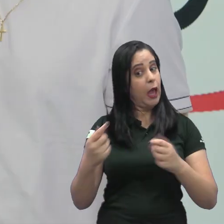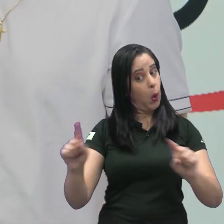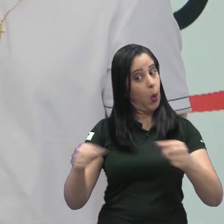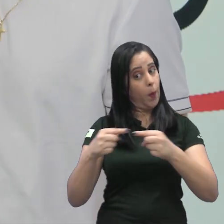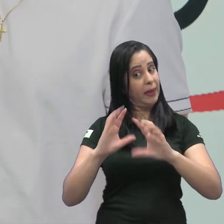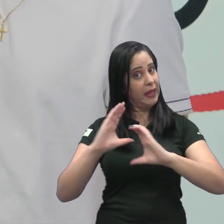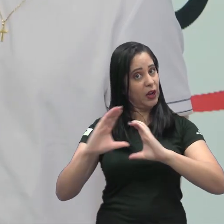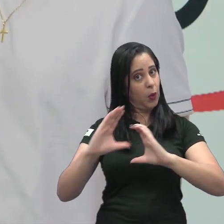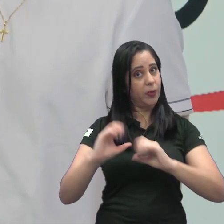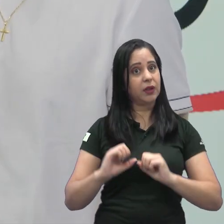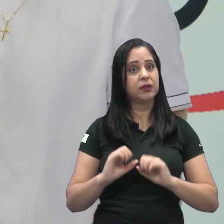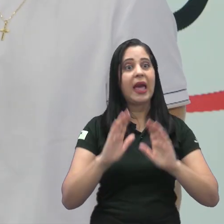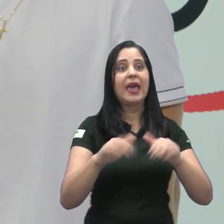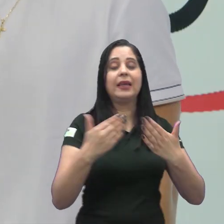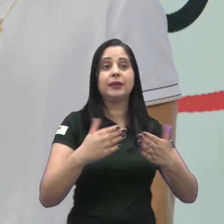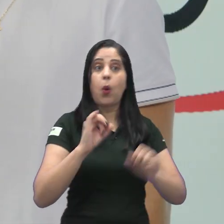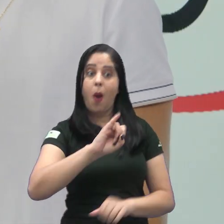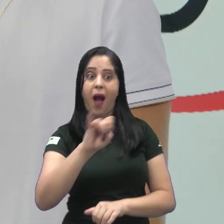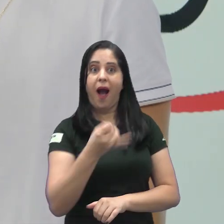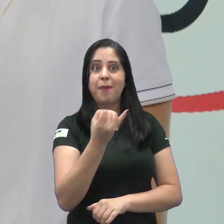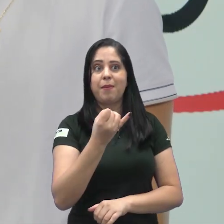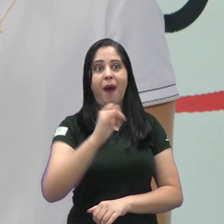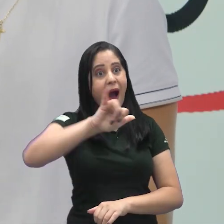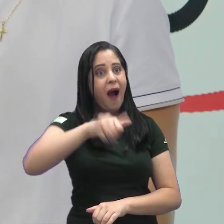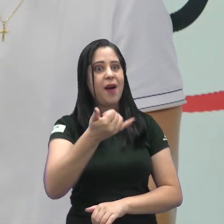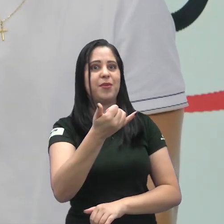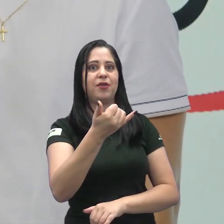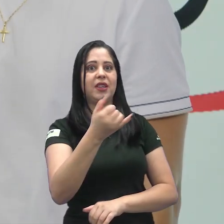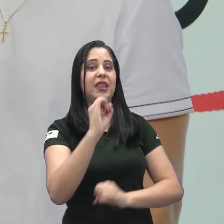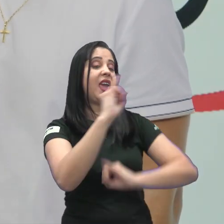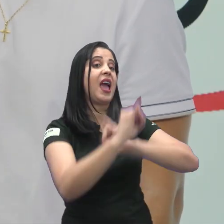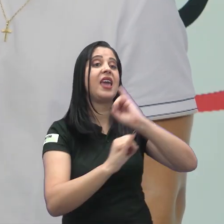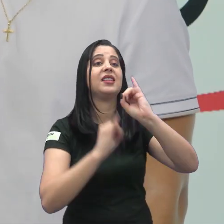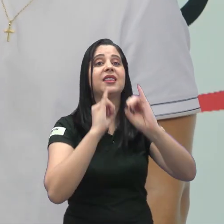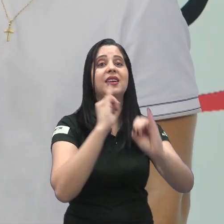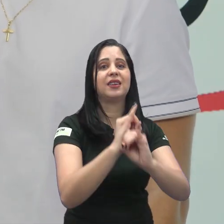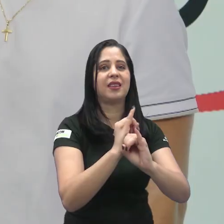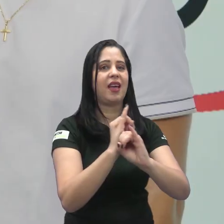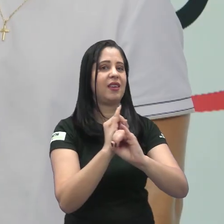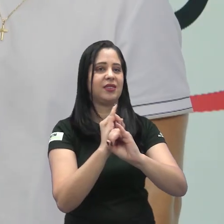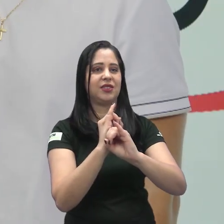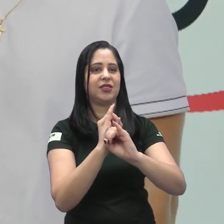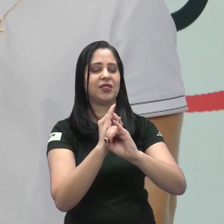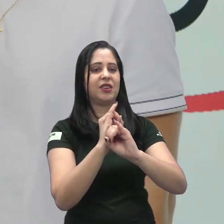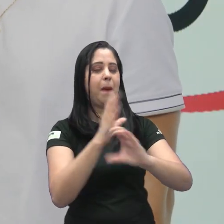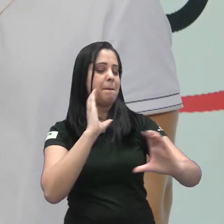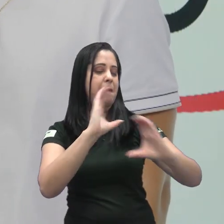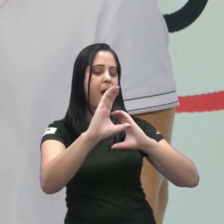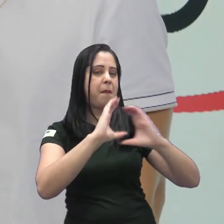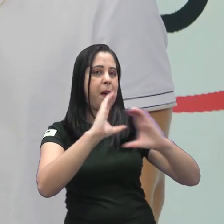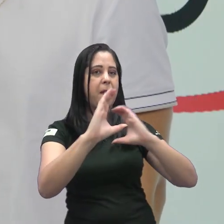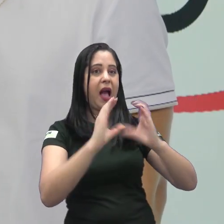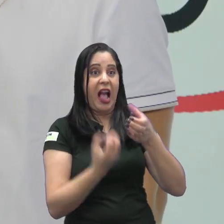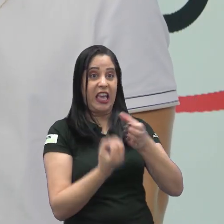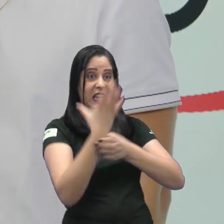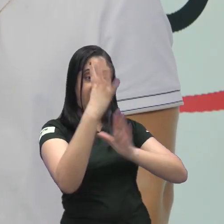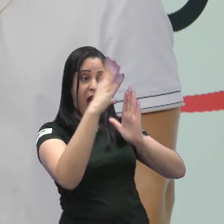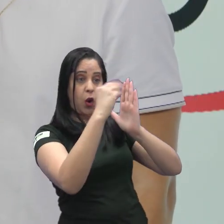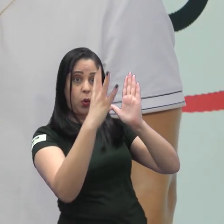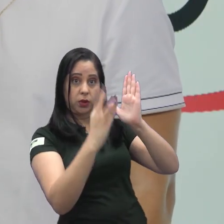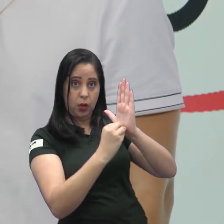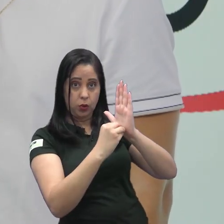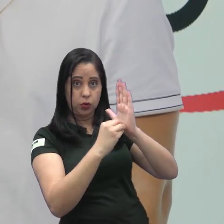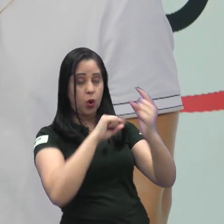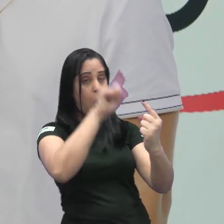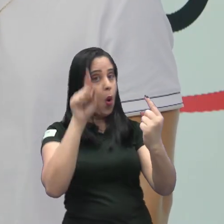ó, a internet veio com tudo, e por que não passar o dia a dia, transmitir essa comunicação, né? Criar esse conteúdo que seja útil para